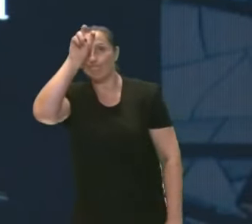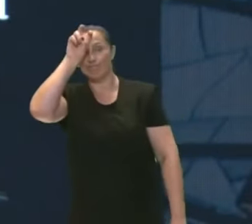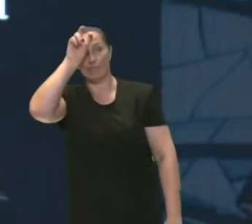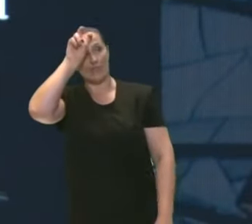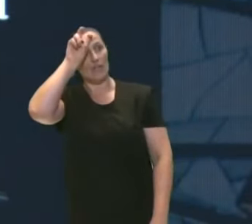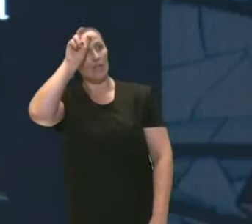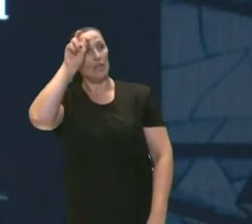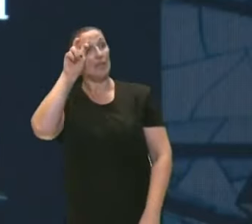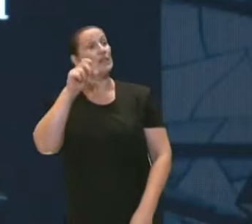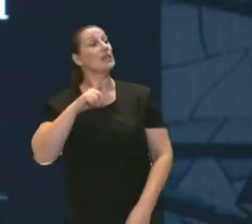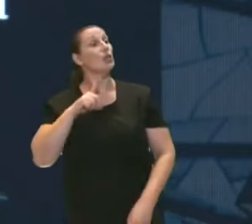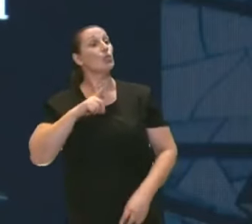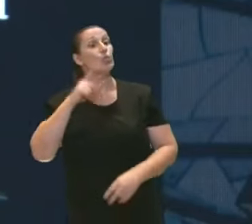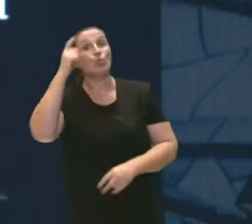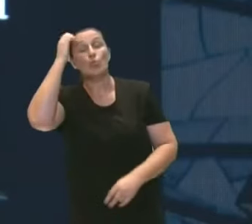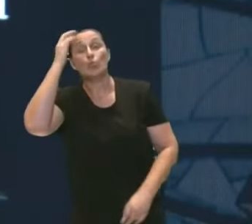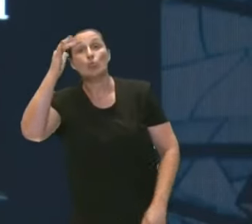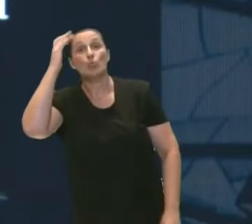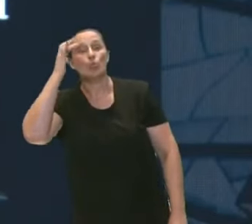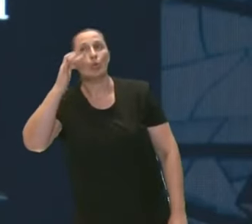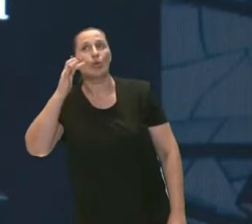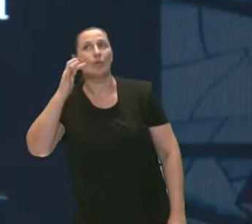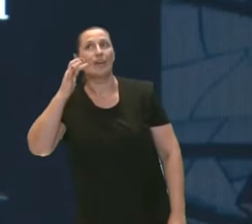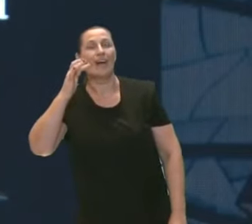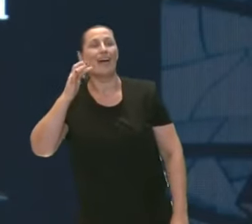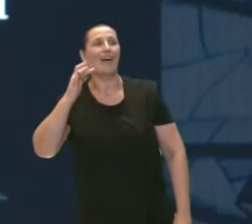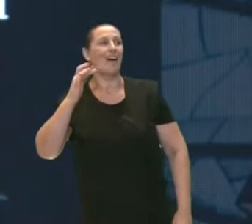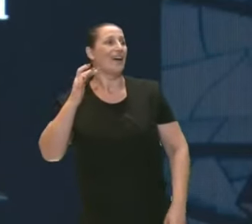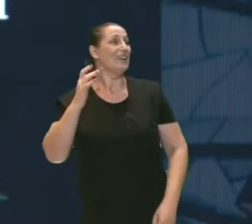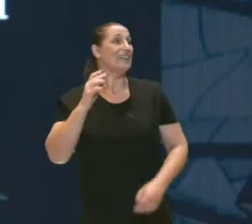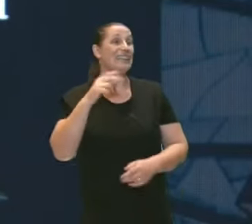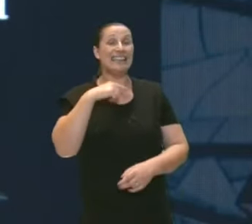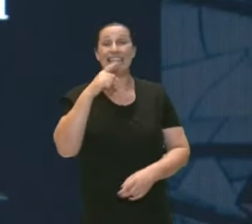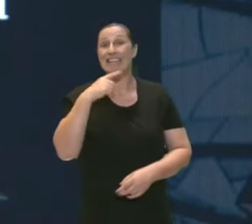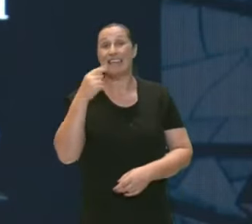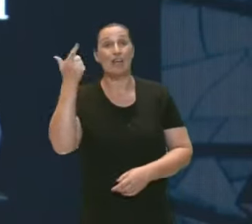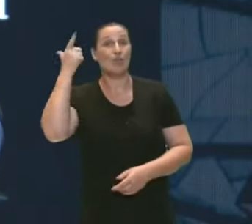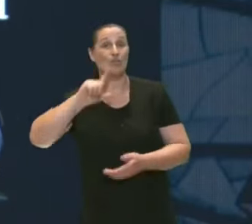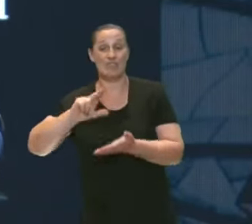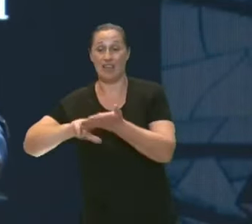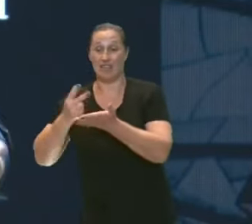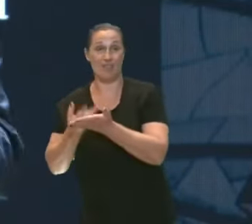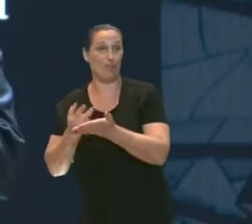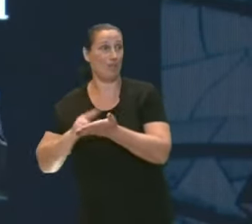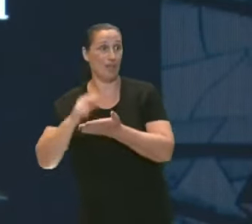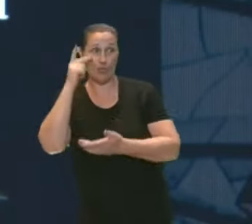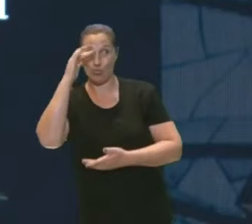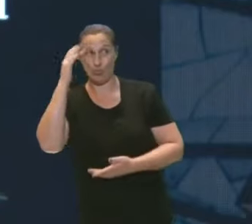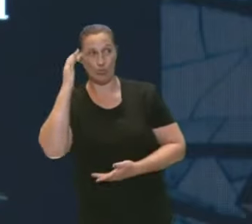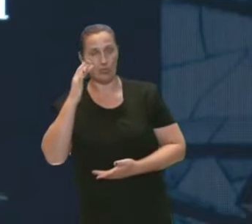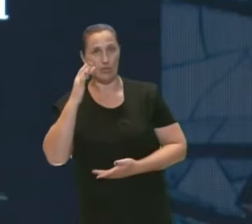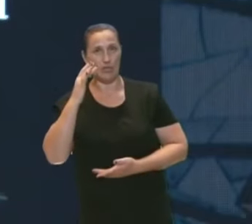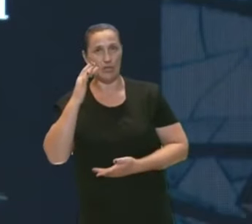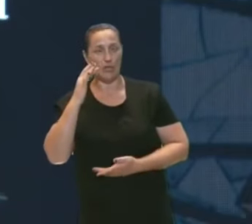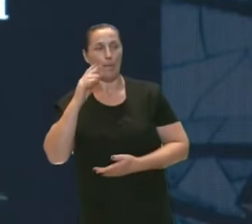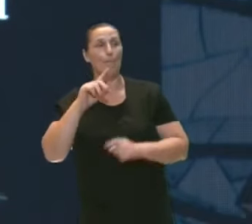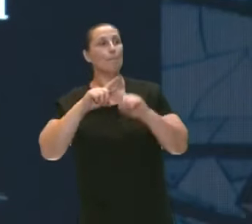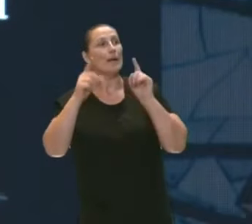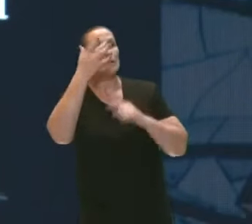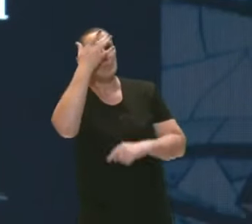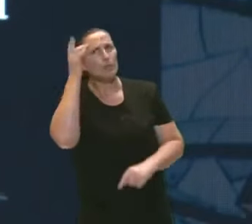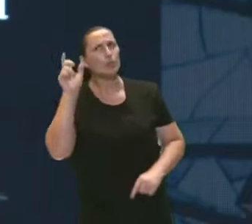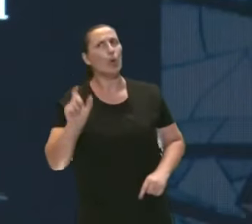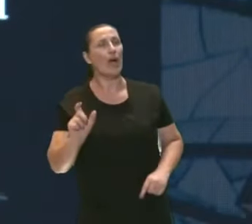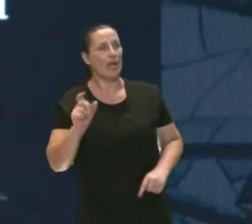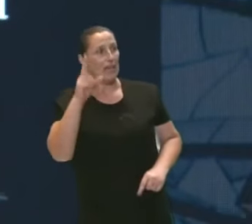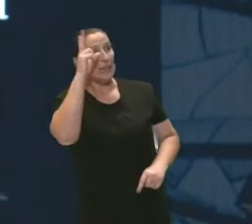interpretar, e aí alguém se lembra então do José, e José é levado à presença do Faraó. Então só ele,